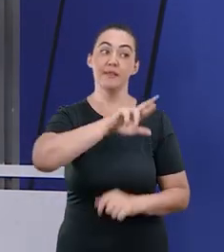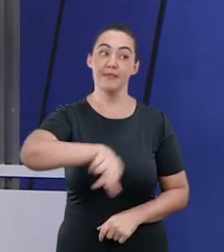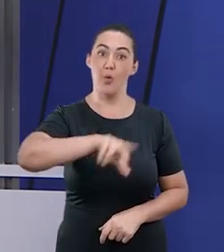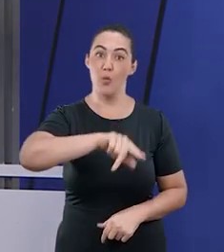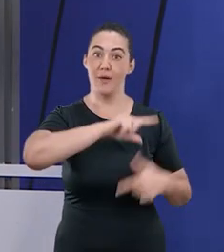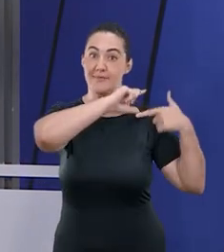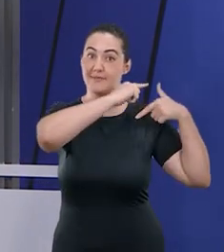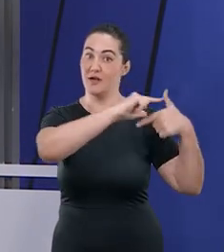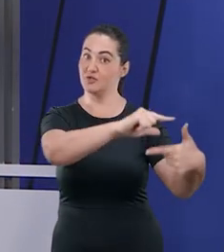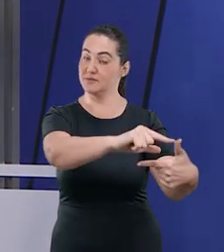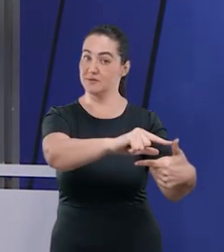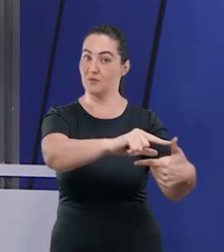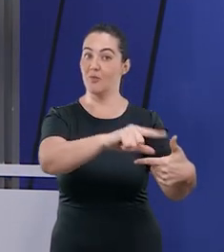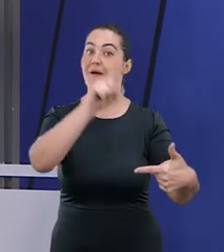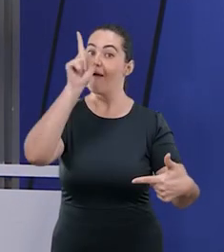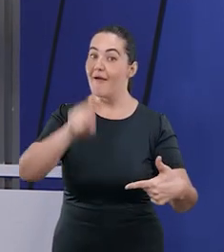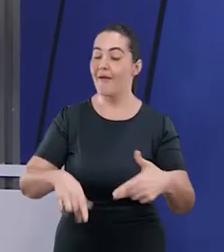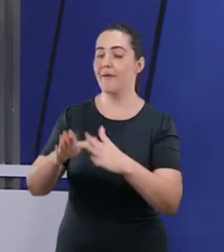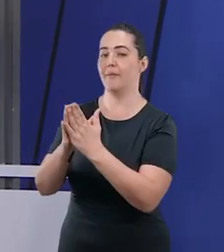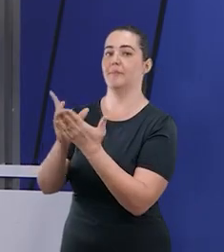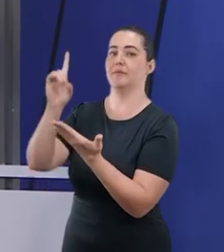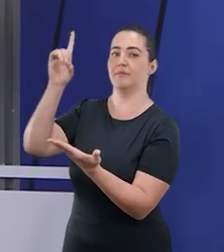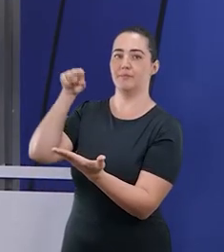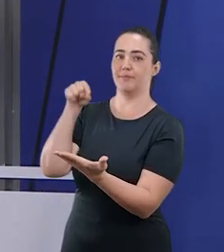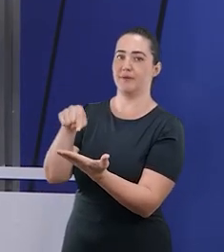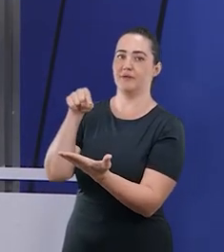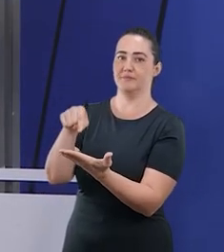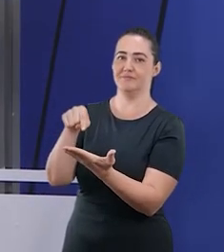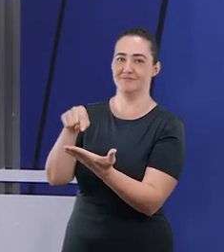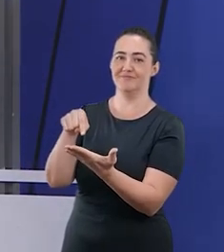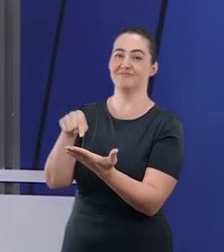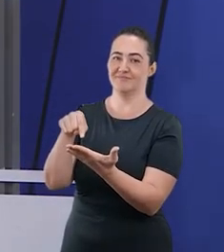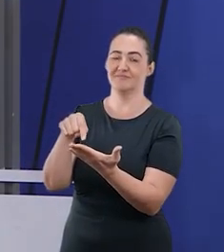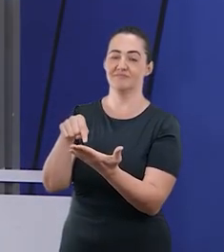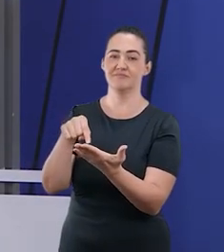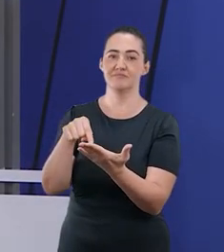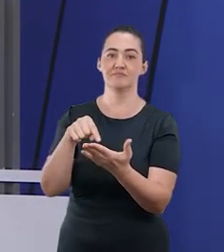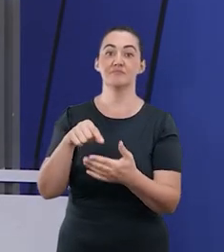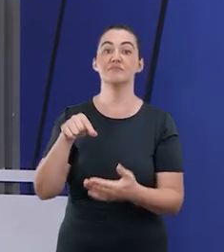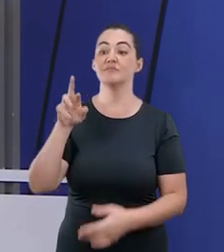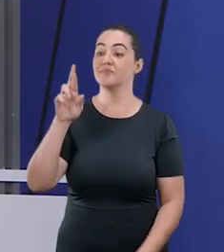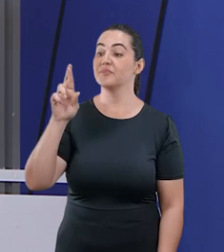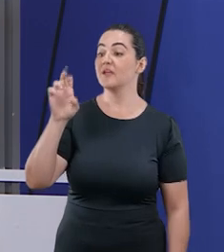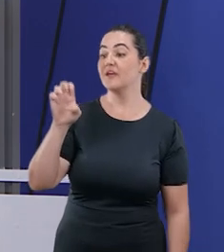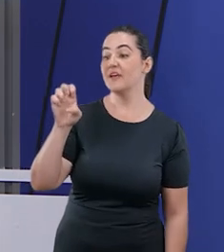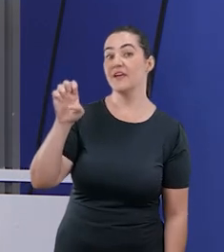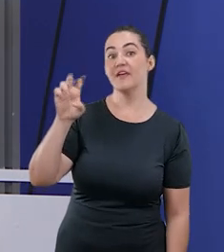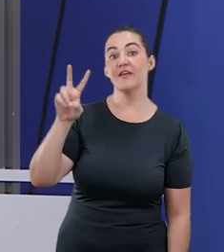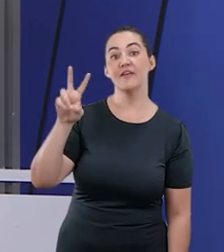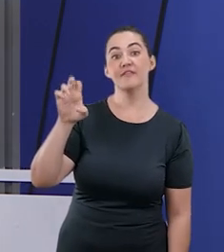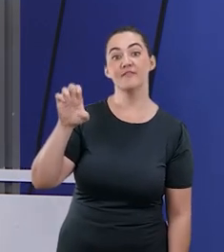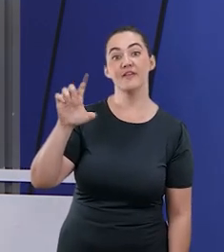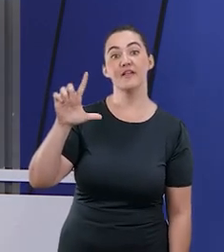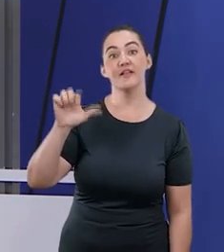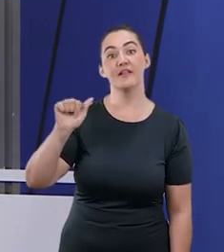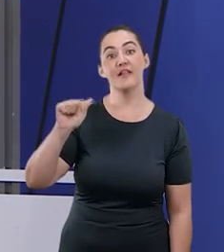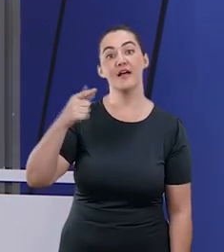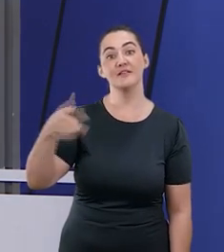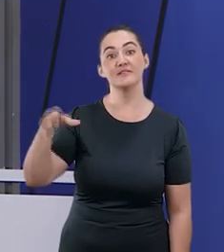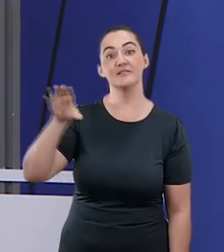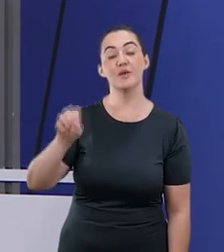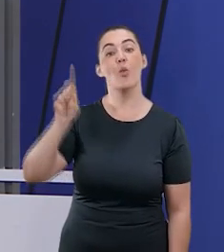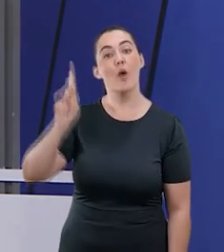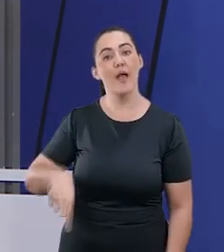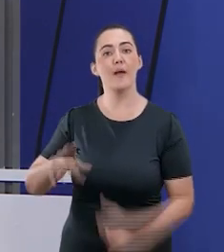tradição, é a revelação. Então você deixa a tradição para viver de acordo com a revelação. Quer mais? Vamos